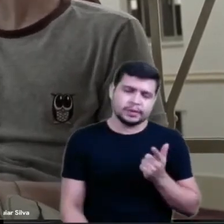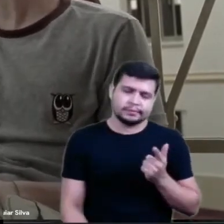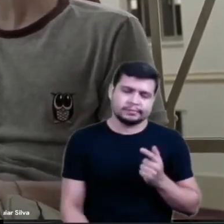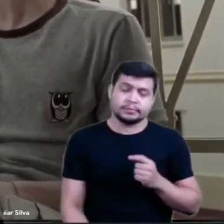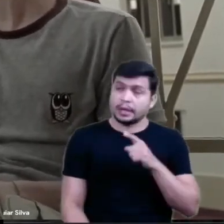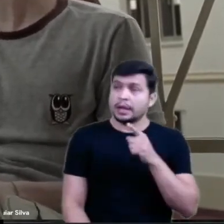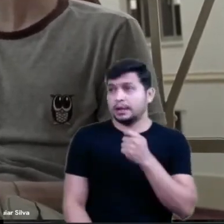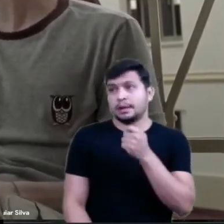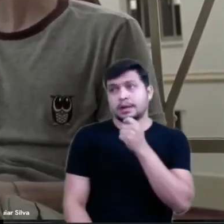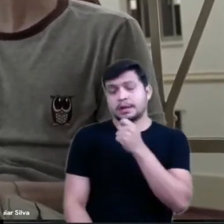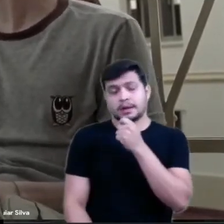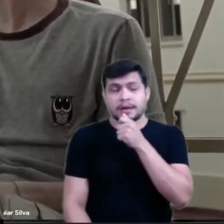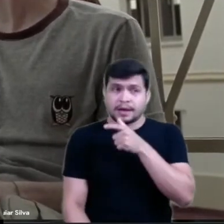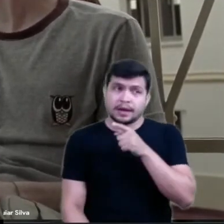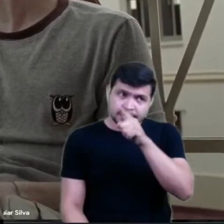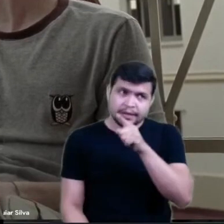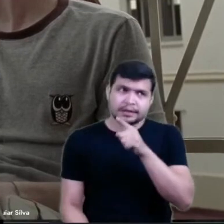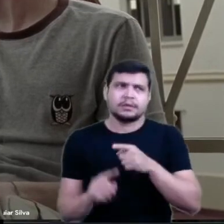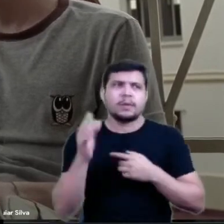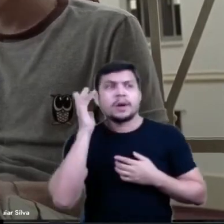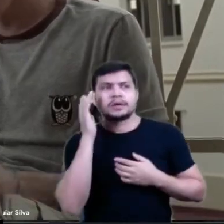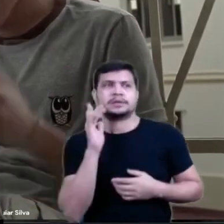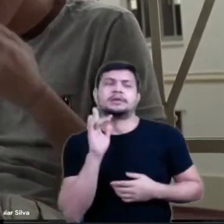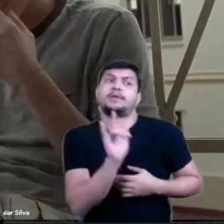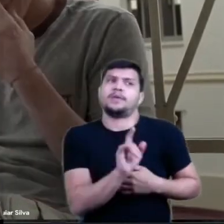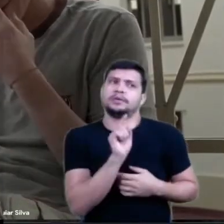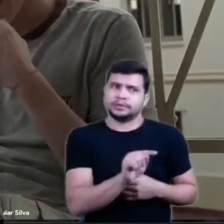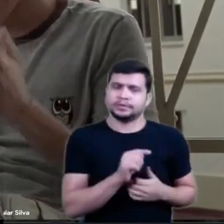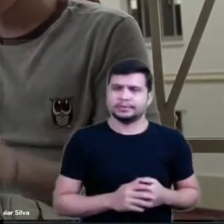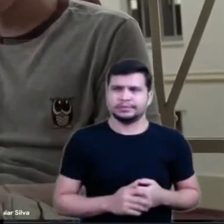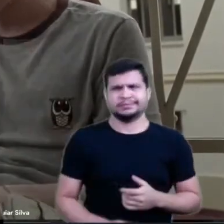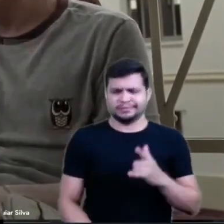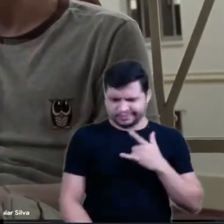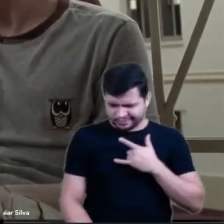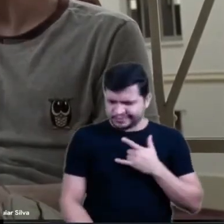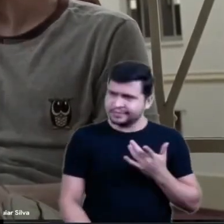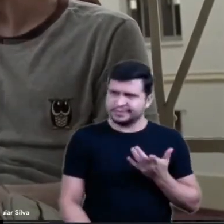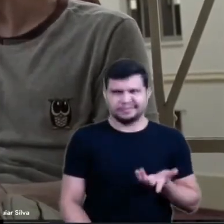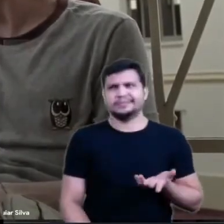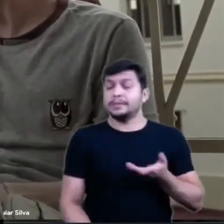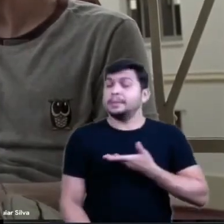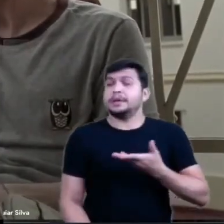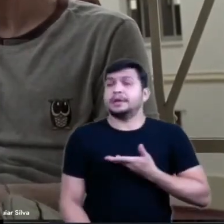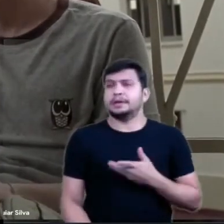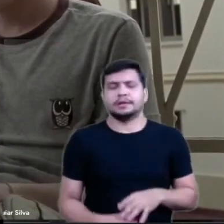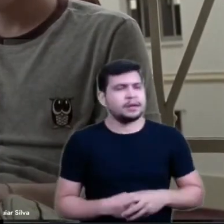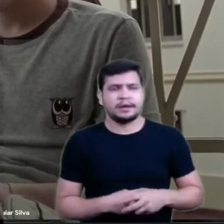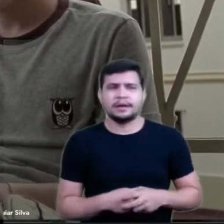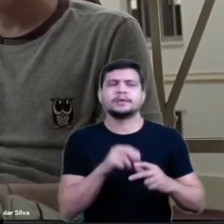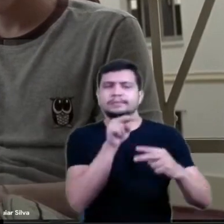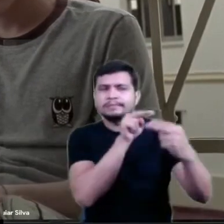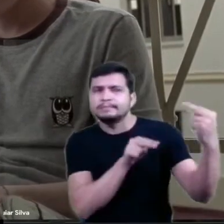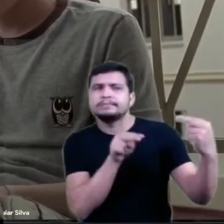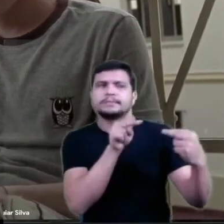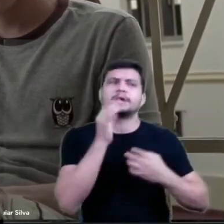ela gosta de você. É claro que ela gosta de mim, ela é minha amiga. Não, acho que ela também é afim de você. Cala a boca, nada a ver. Não